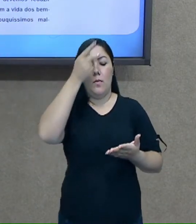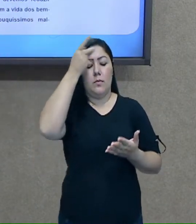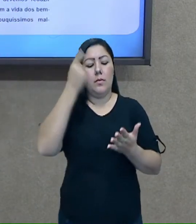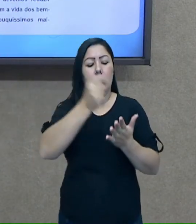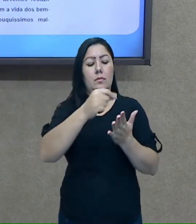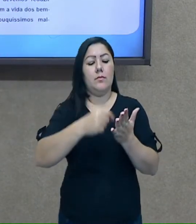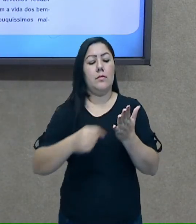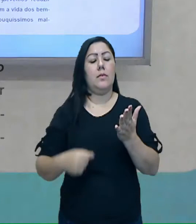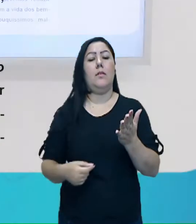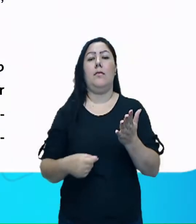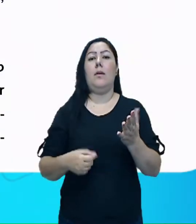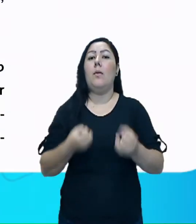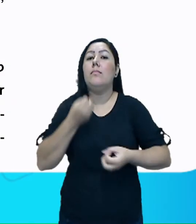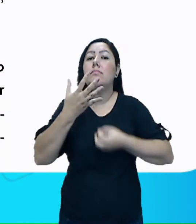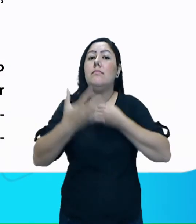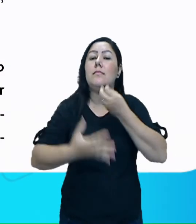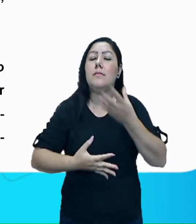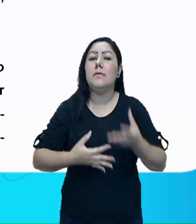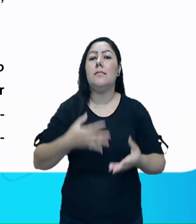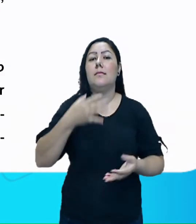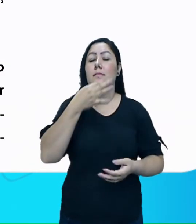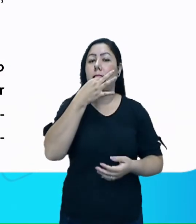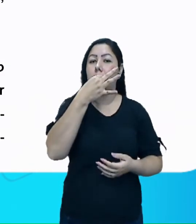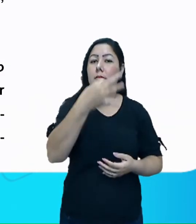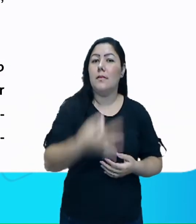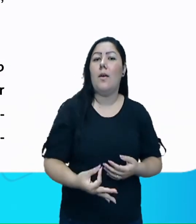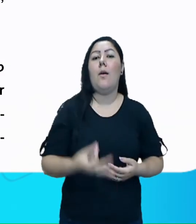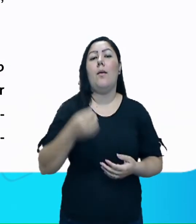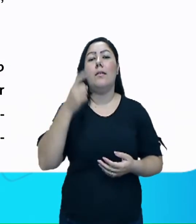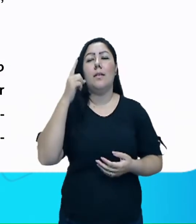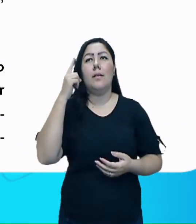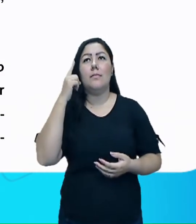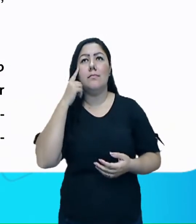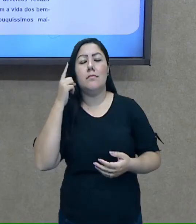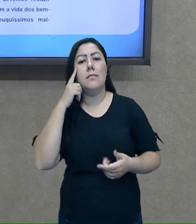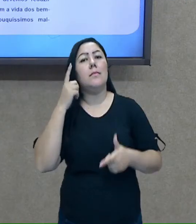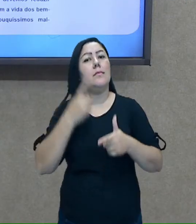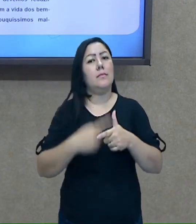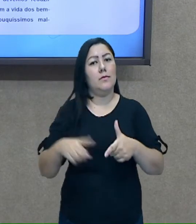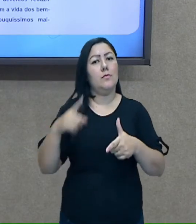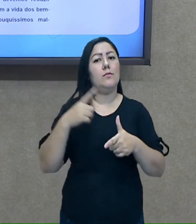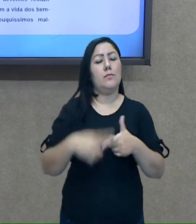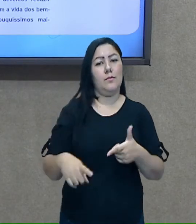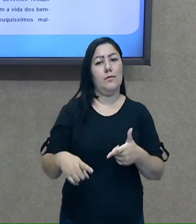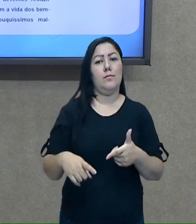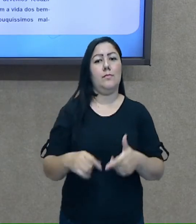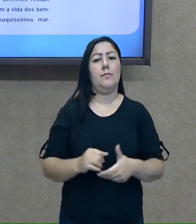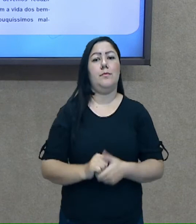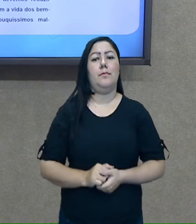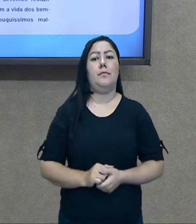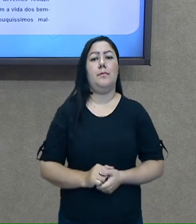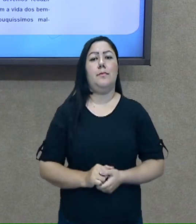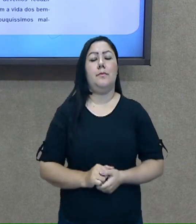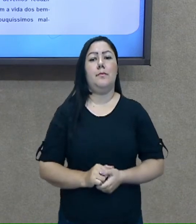que ele pensa sobre o fato, sobre o problema colocado em questão.